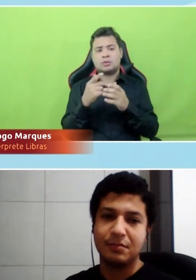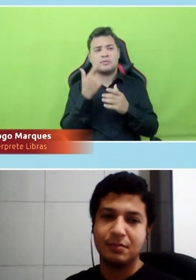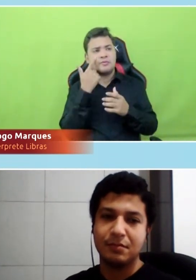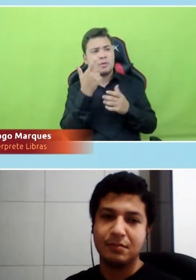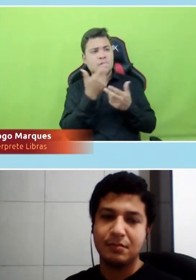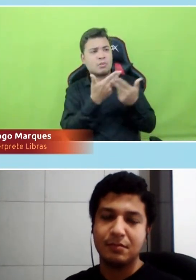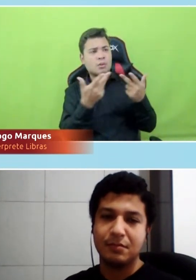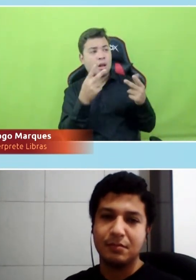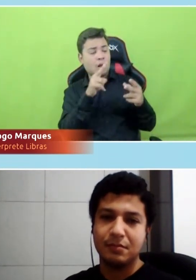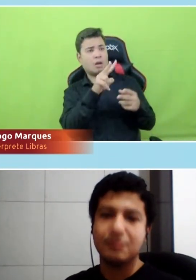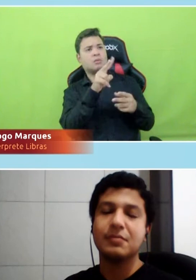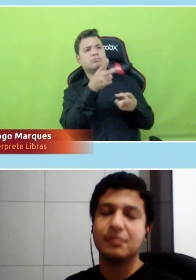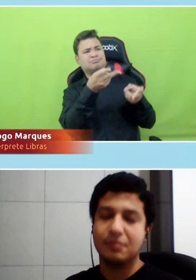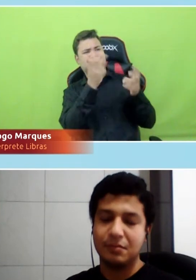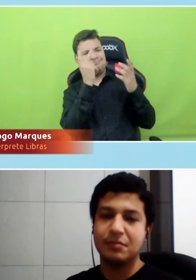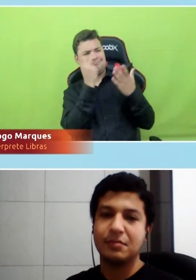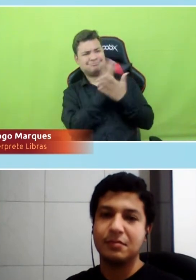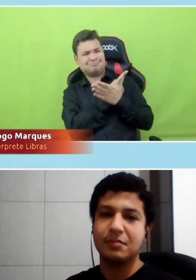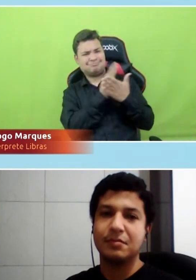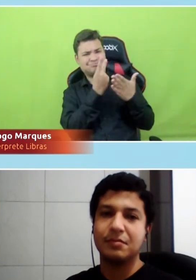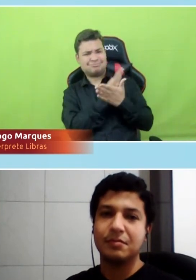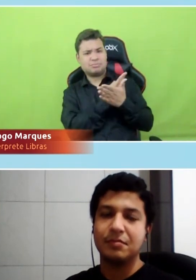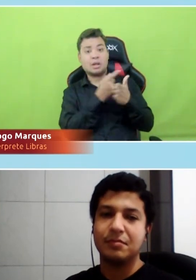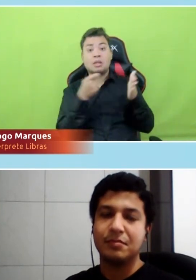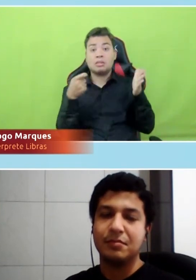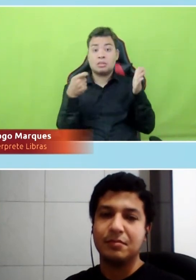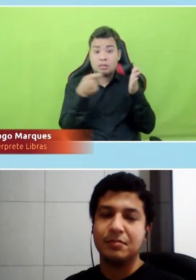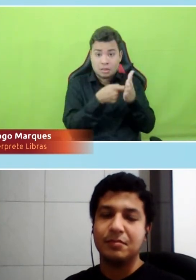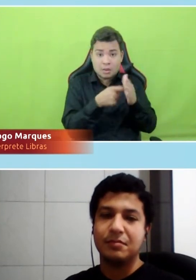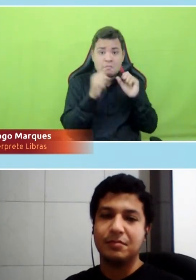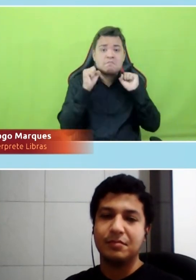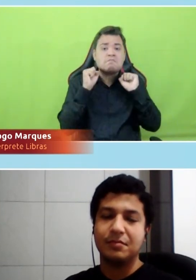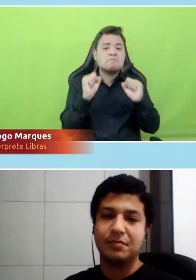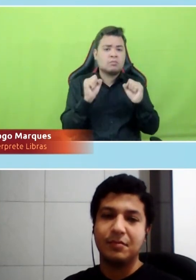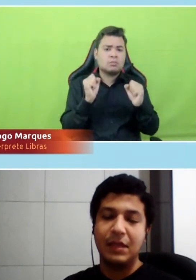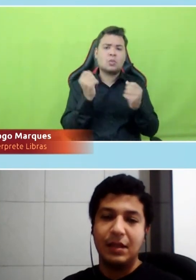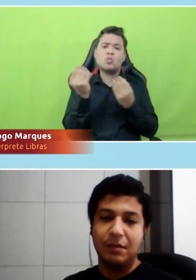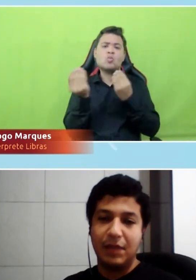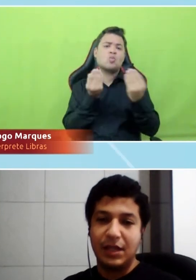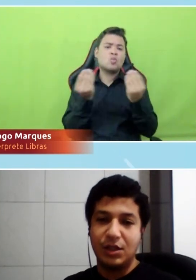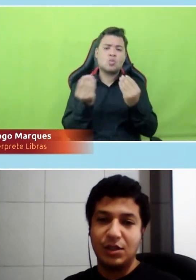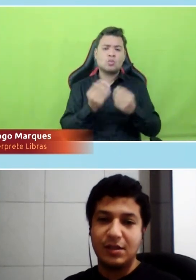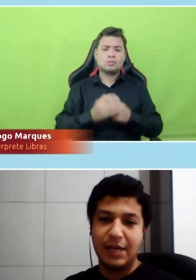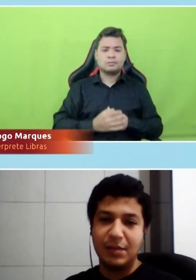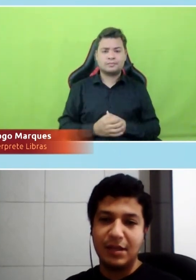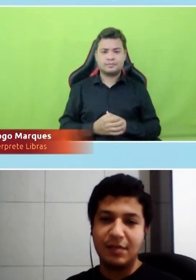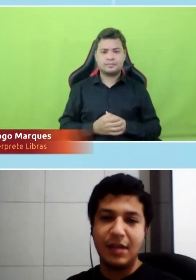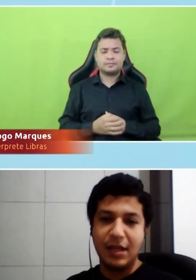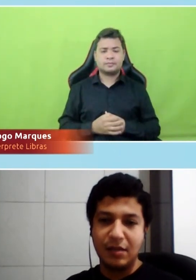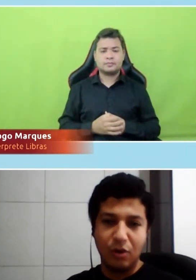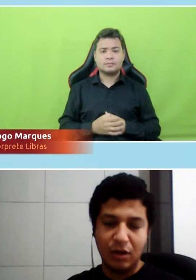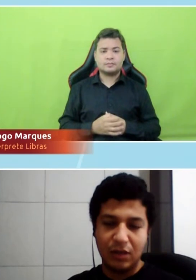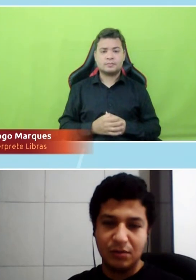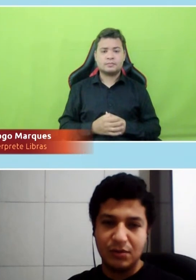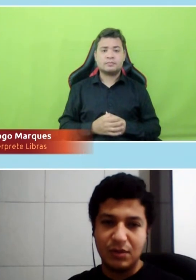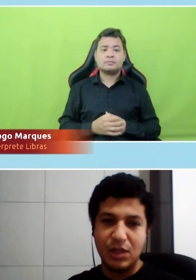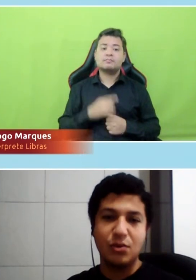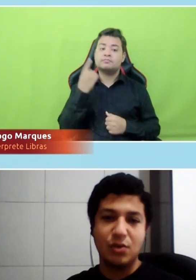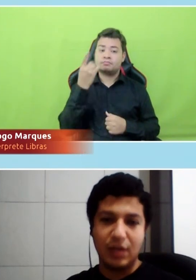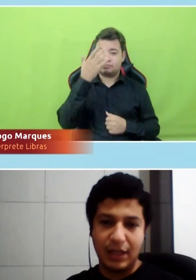que parece errado, então pode denunciar. Como é que a gente faz, Igor, para denunciar? Bem, a gente sabe que tem